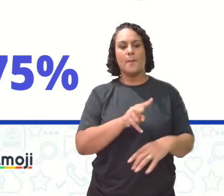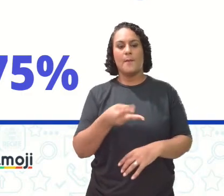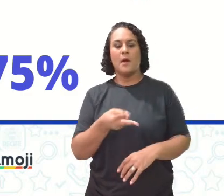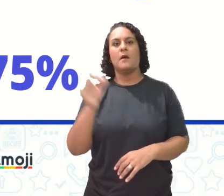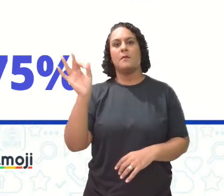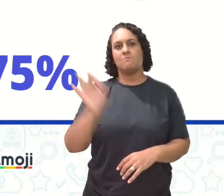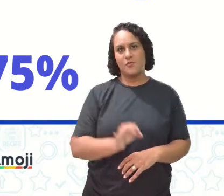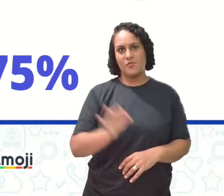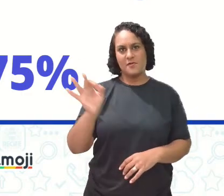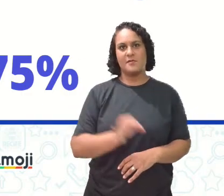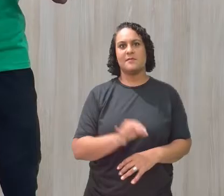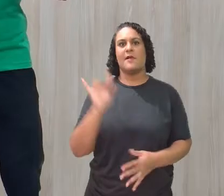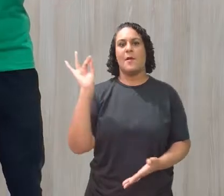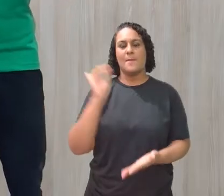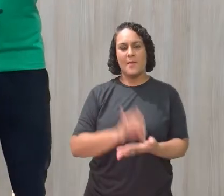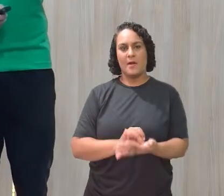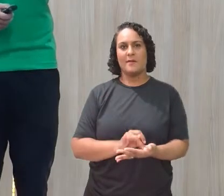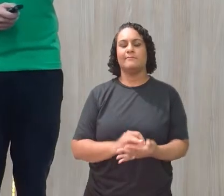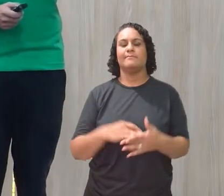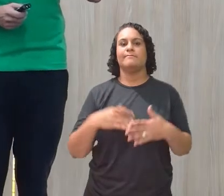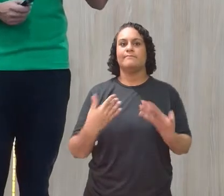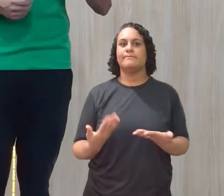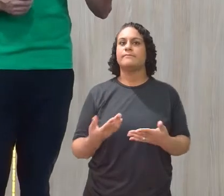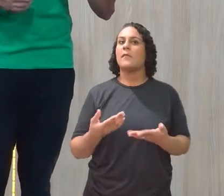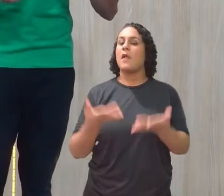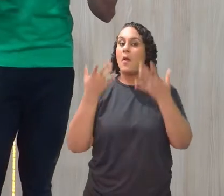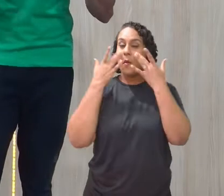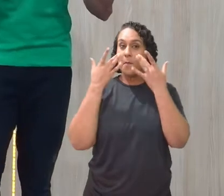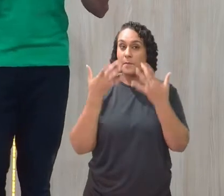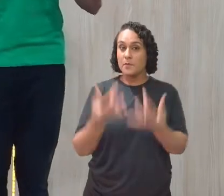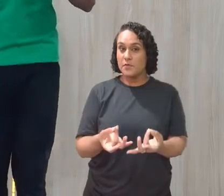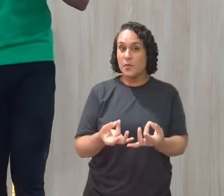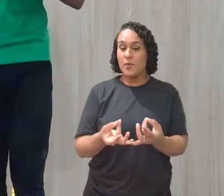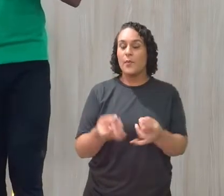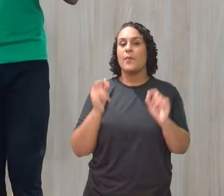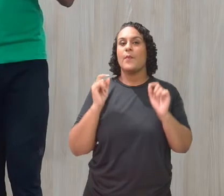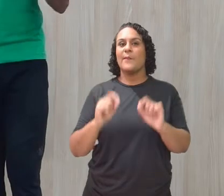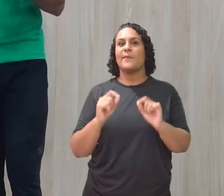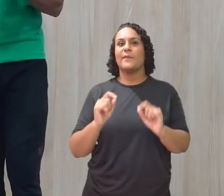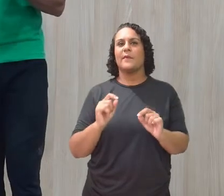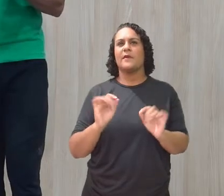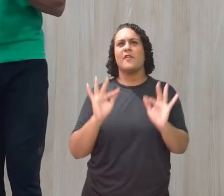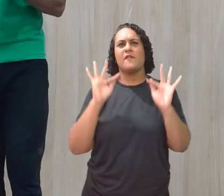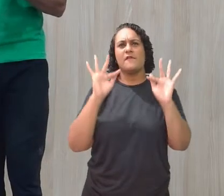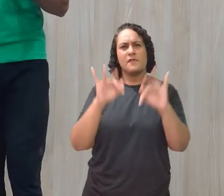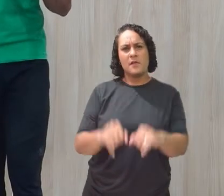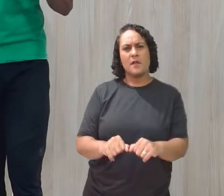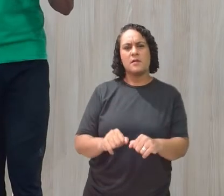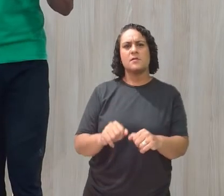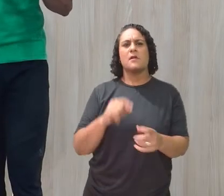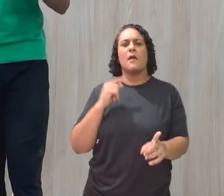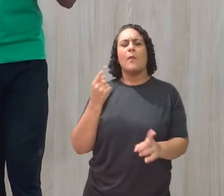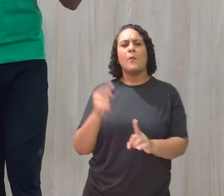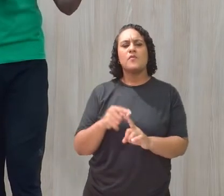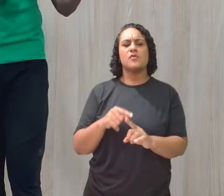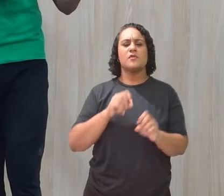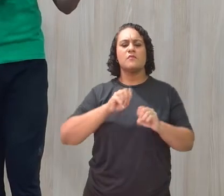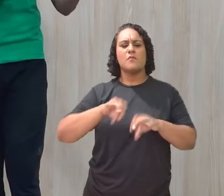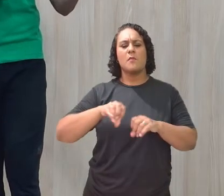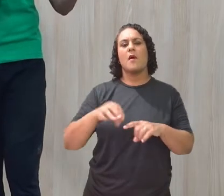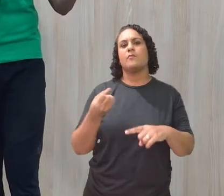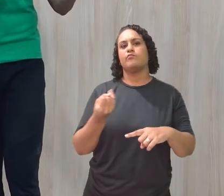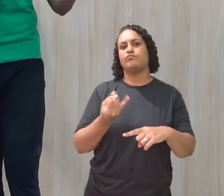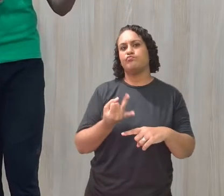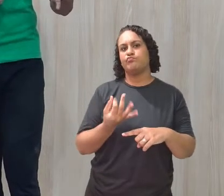Em porcentagem. Agora, eu quero que você preste atenção em algo para a gente finalizar essa ideia de porcentagem aí em relação